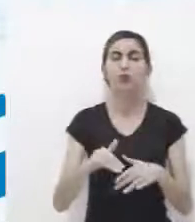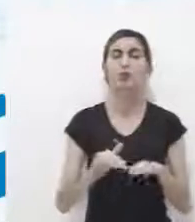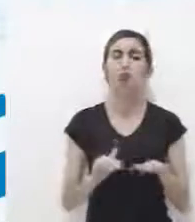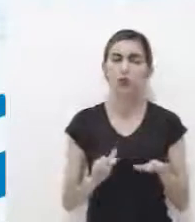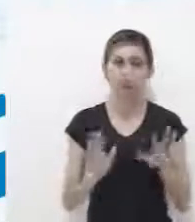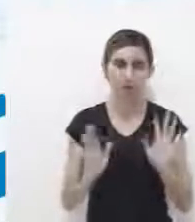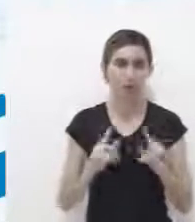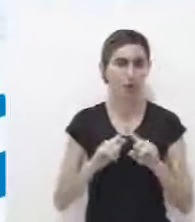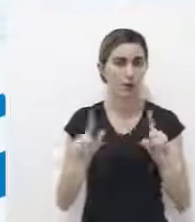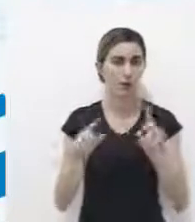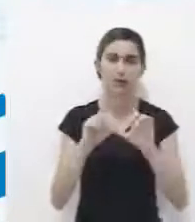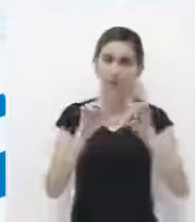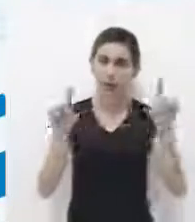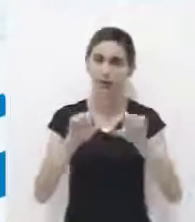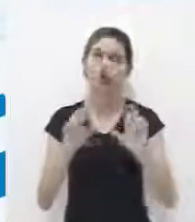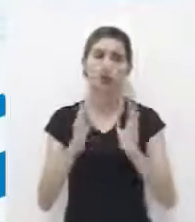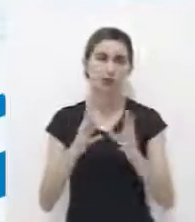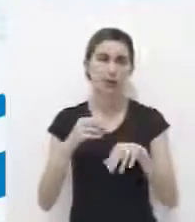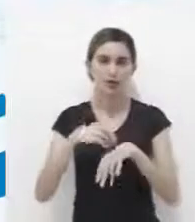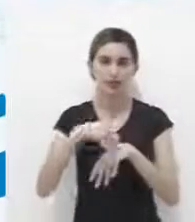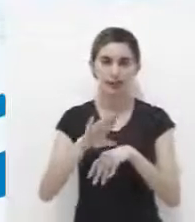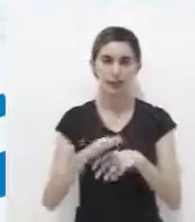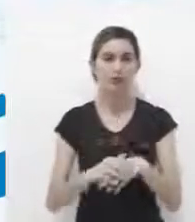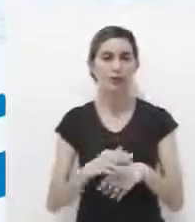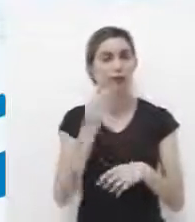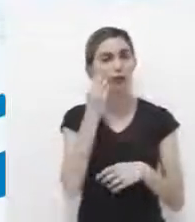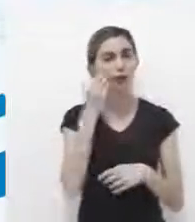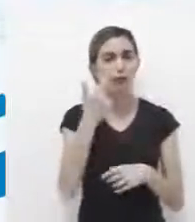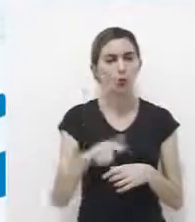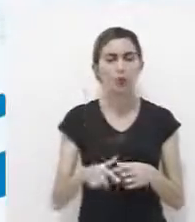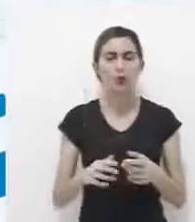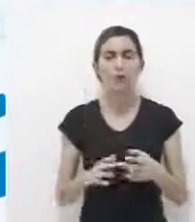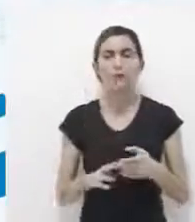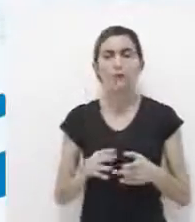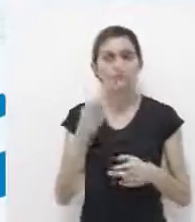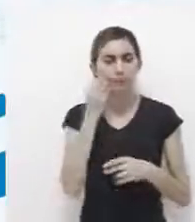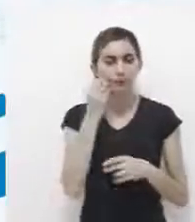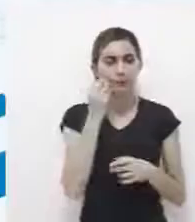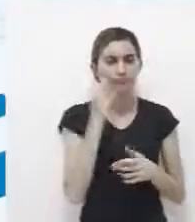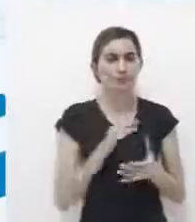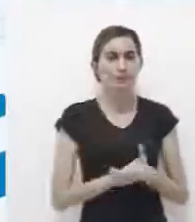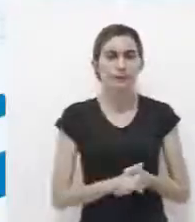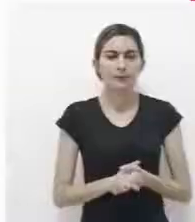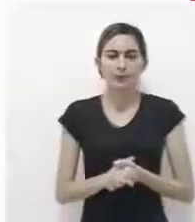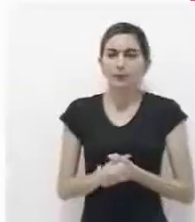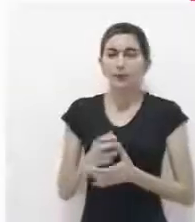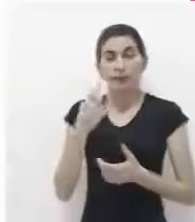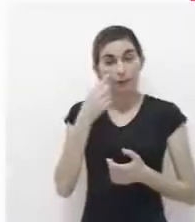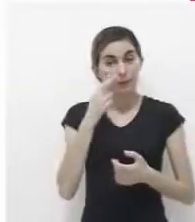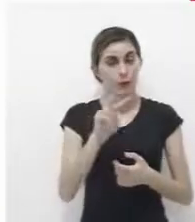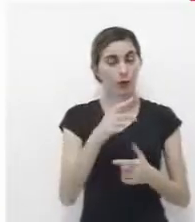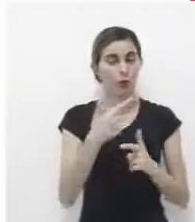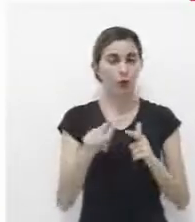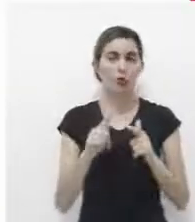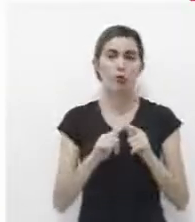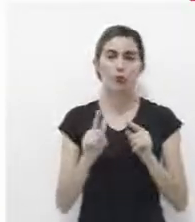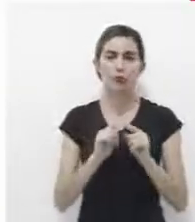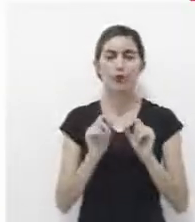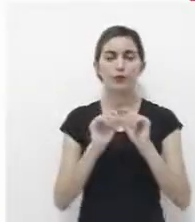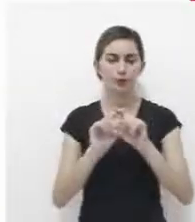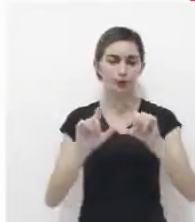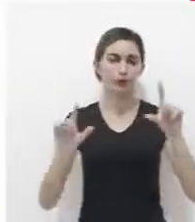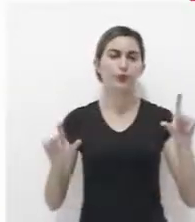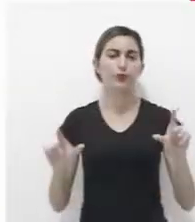alguma avaliação, mas aí o roteiro é esse aí, tá bom? Vamos ver mais um aqui? Olha lá. Veja esse